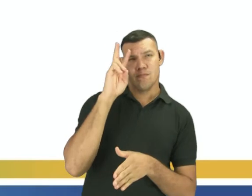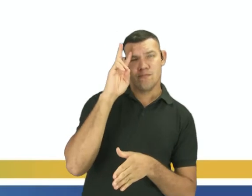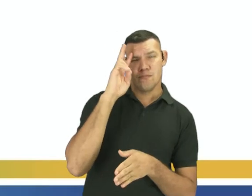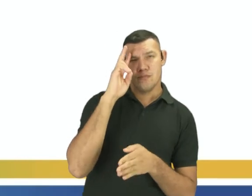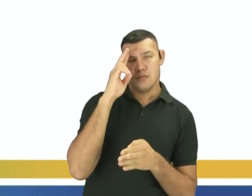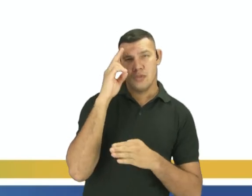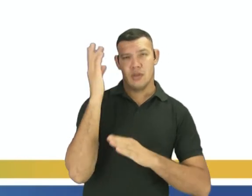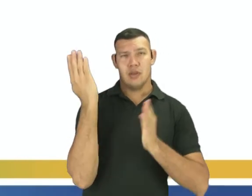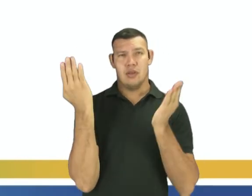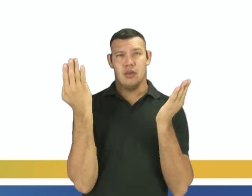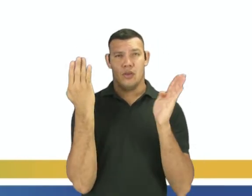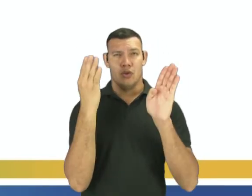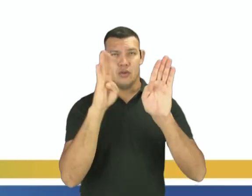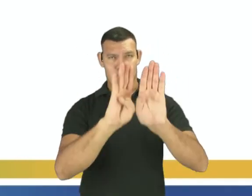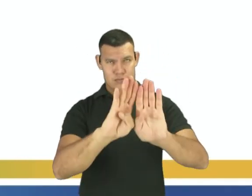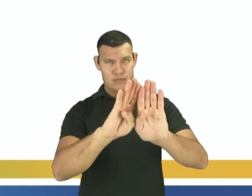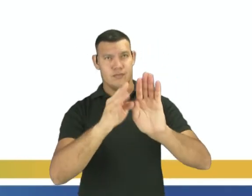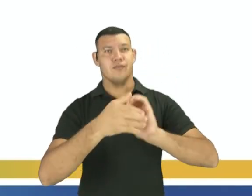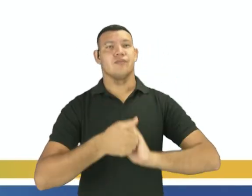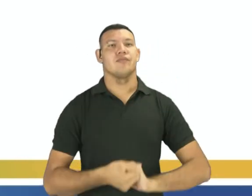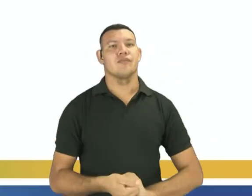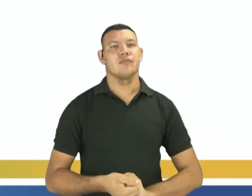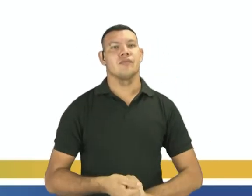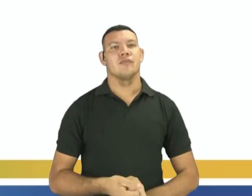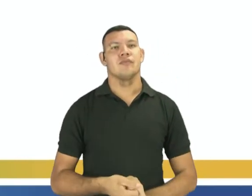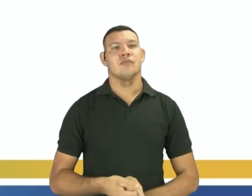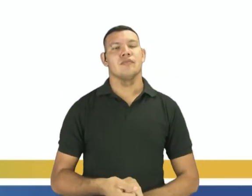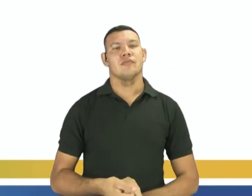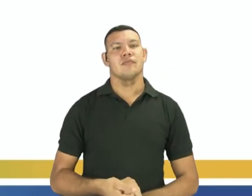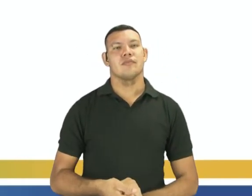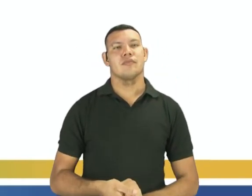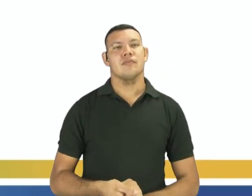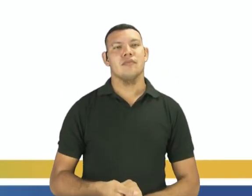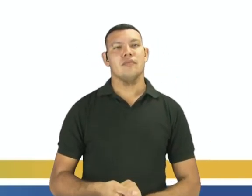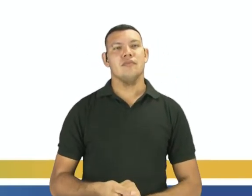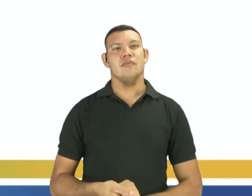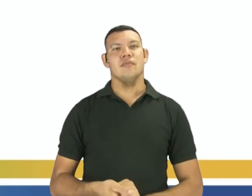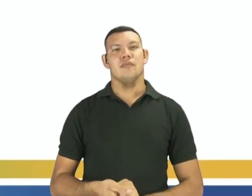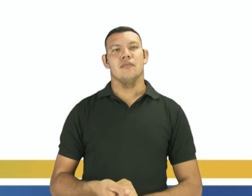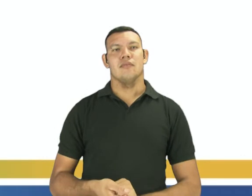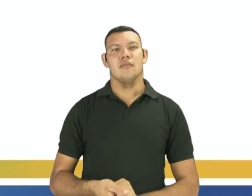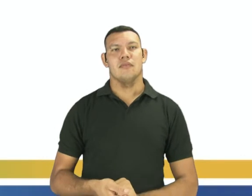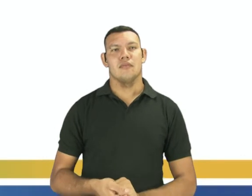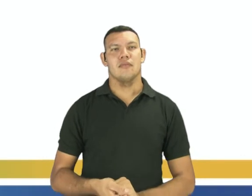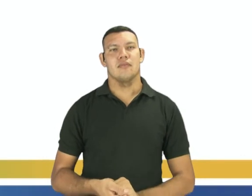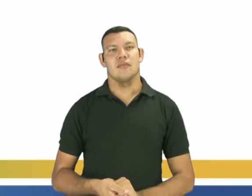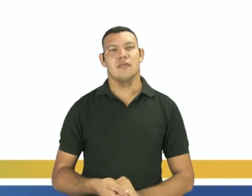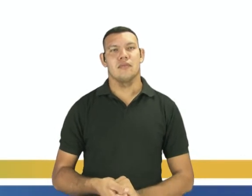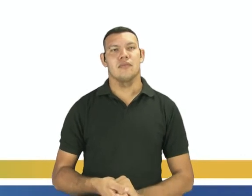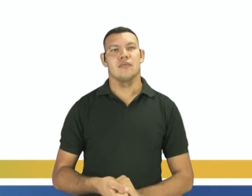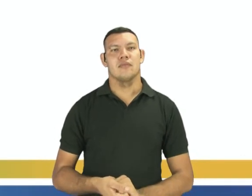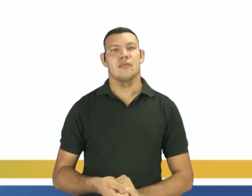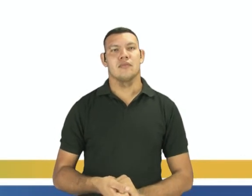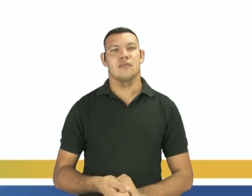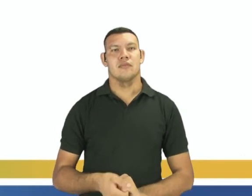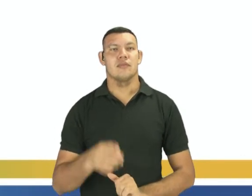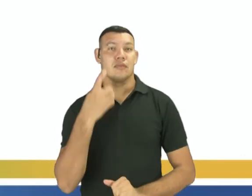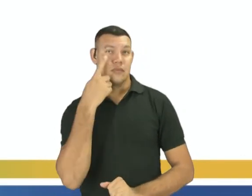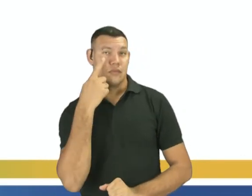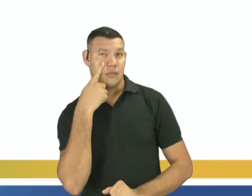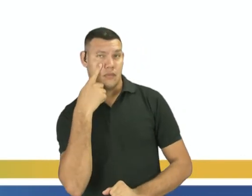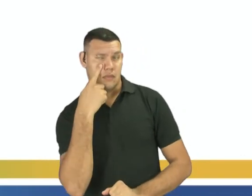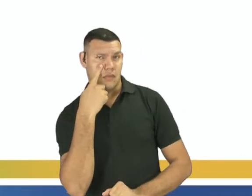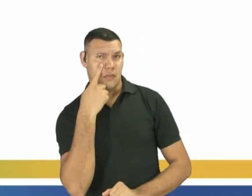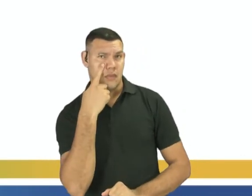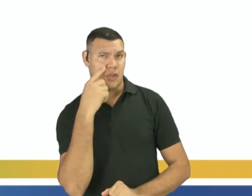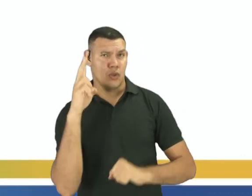janela. Então, o verbo remember, o próximo verbo, que é o verbo close, é o verbo fechar. Então, foi